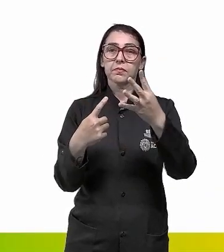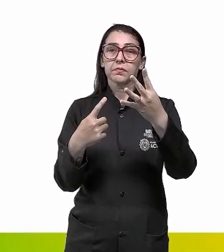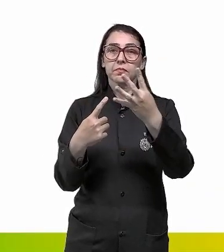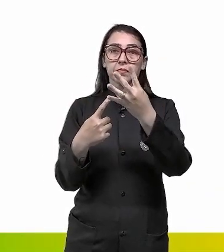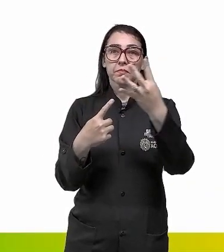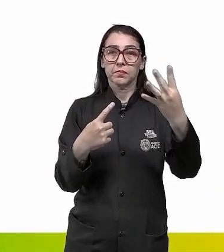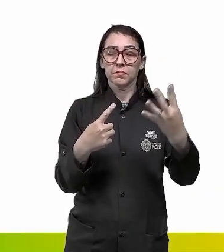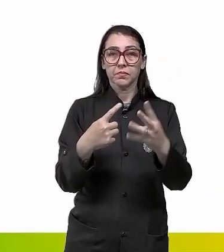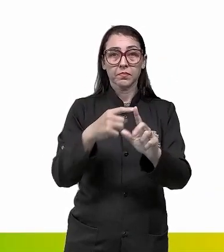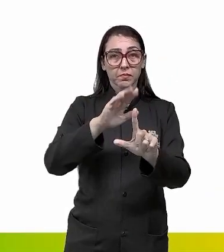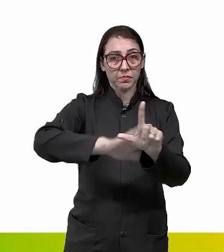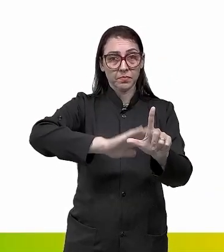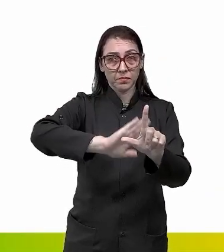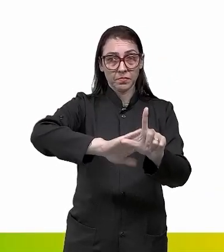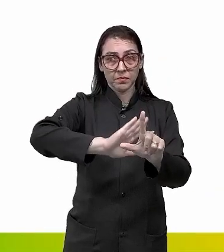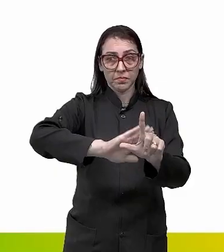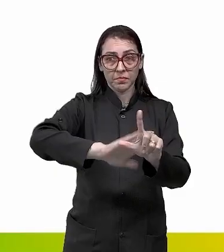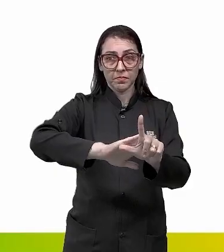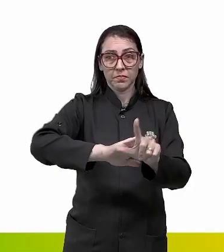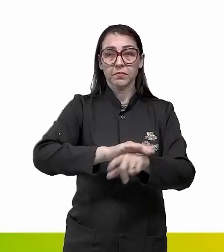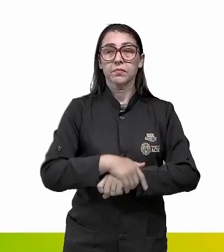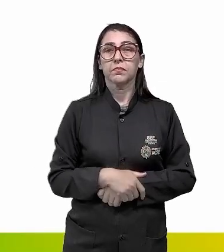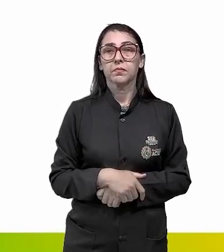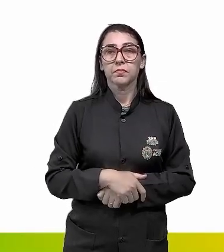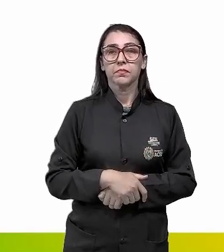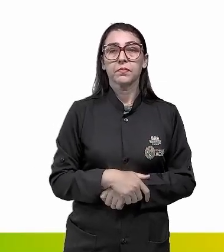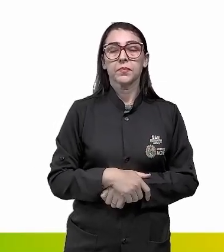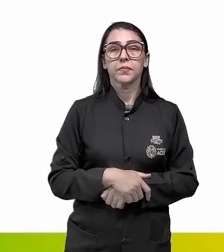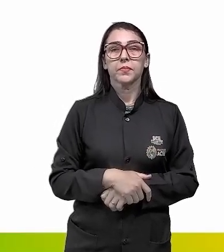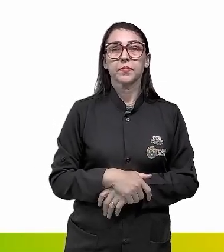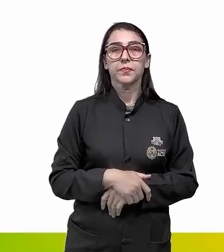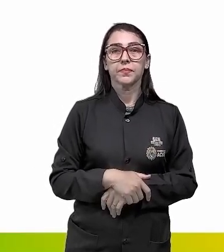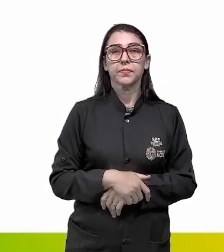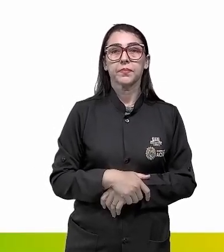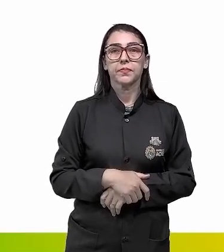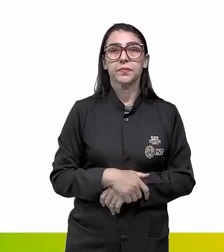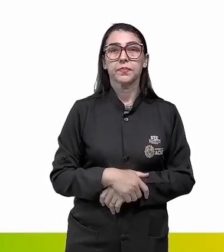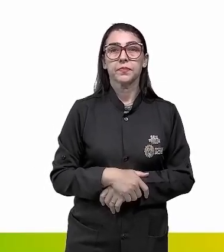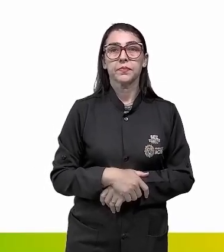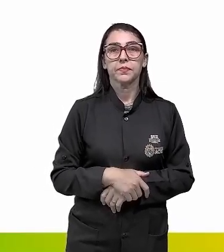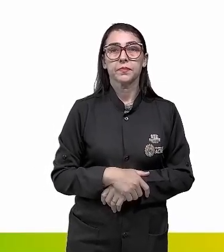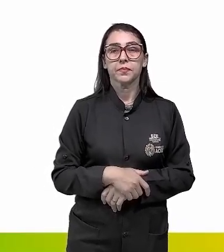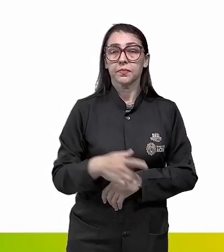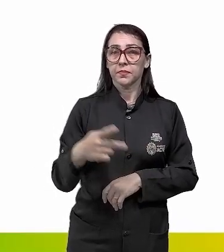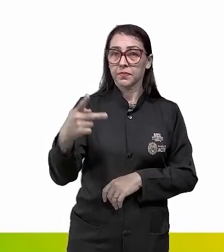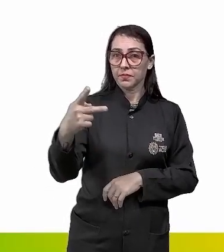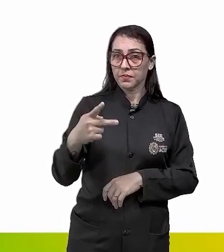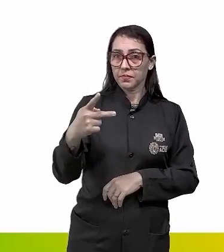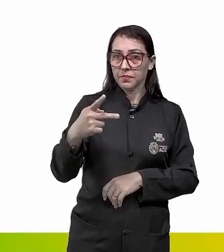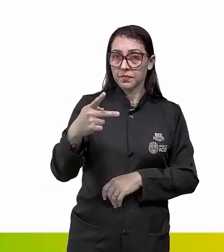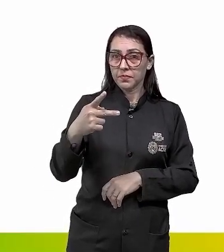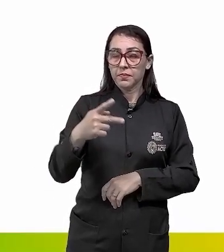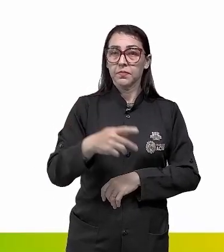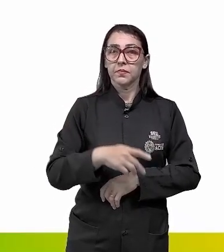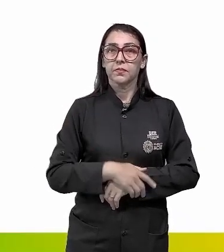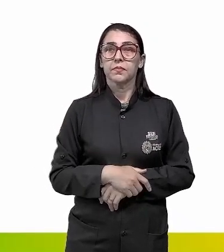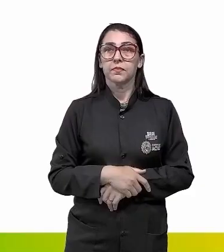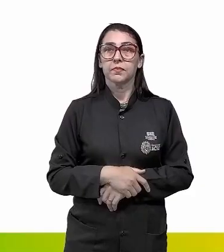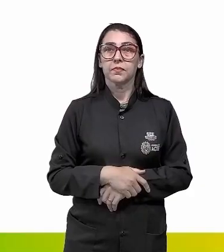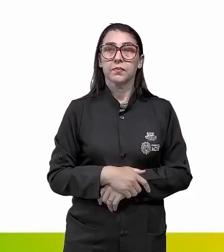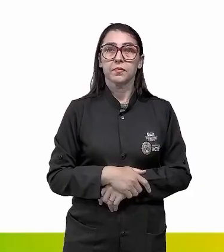1 mais 1, ou seja, 4. O perímetro do quadrado de lado 2